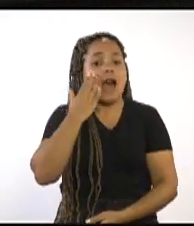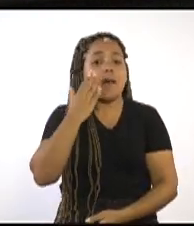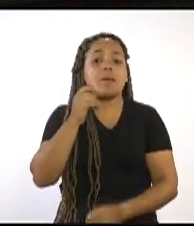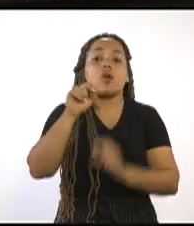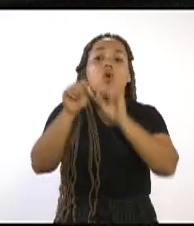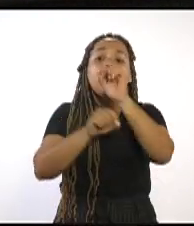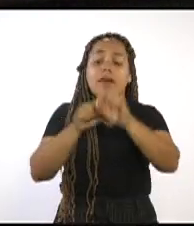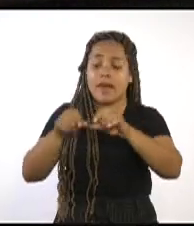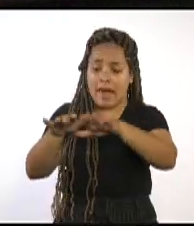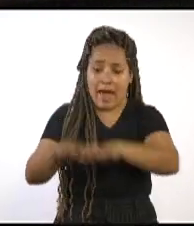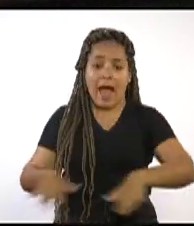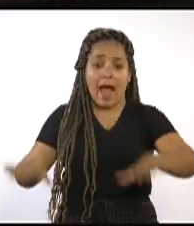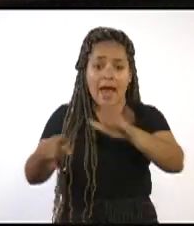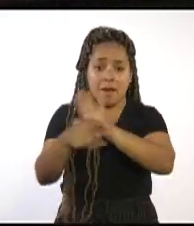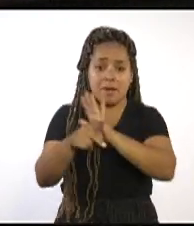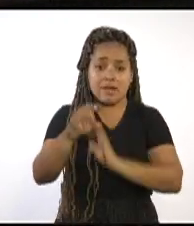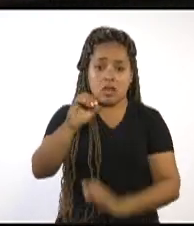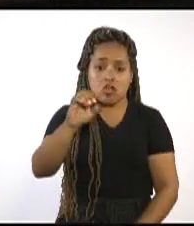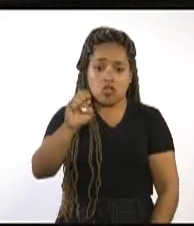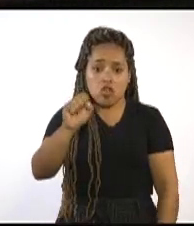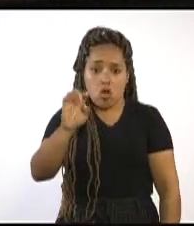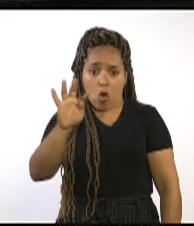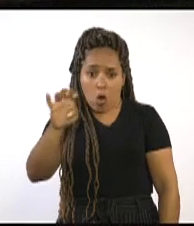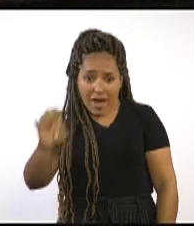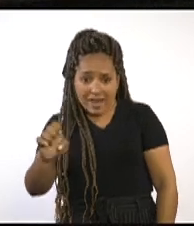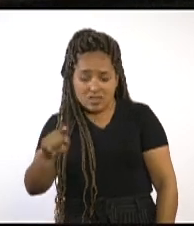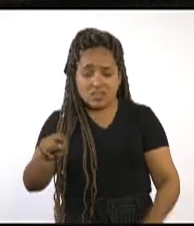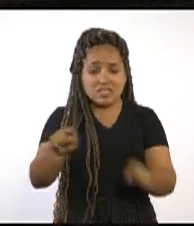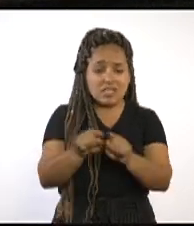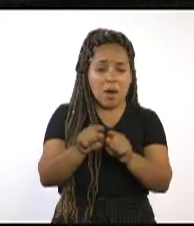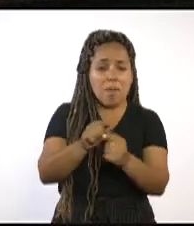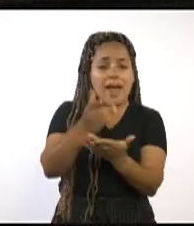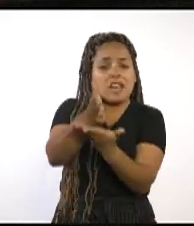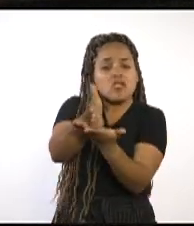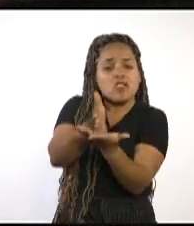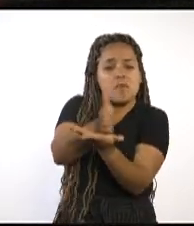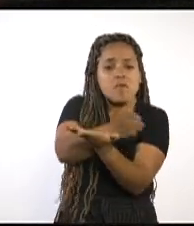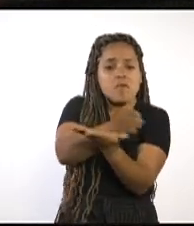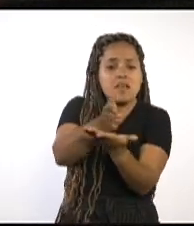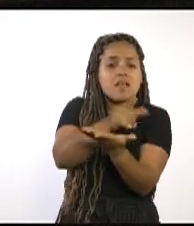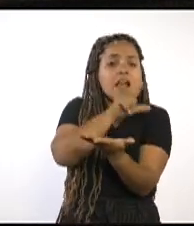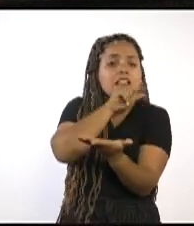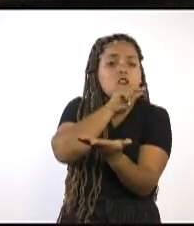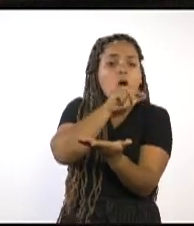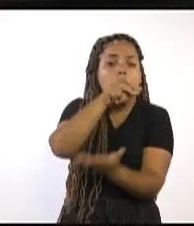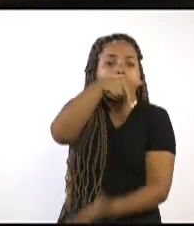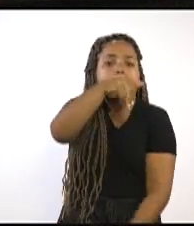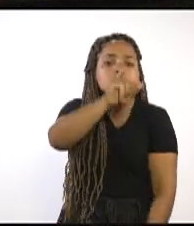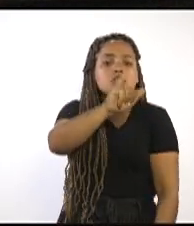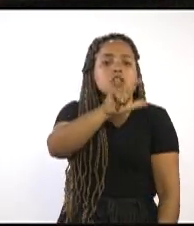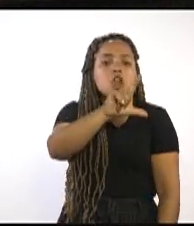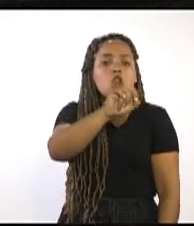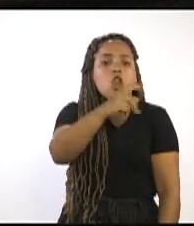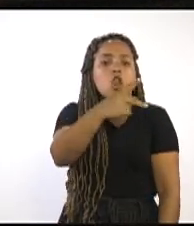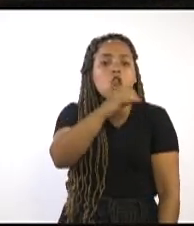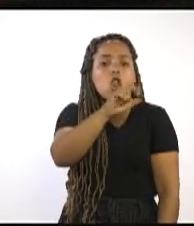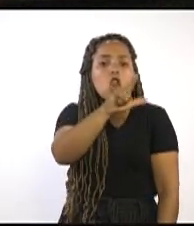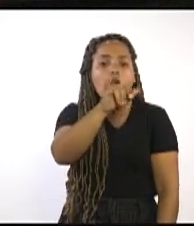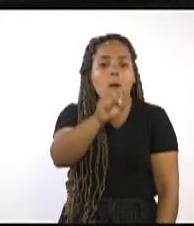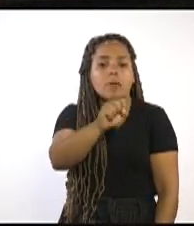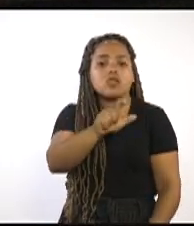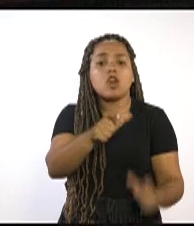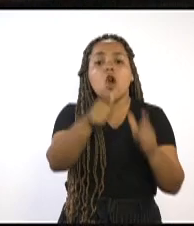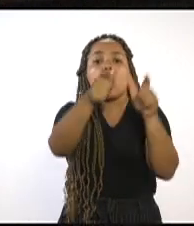Oeste, vem aqui para a divisa de Nilópolis com